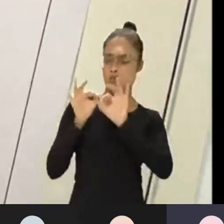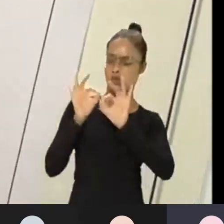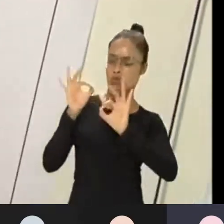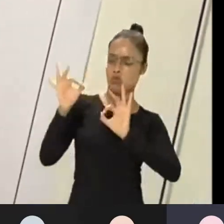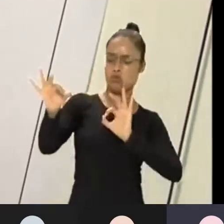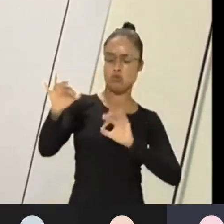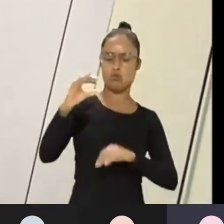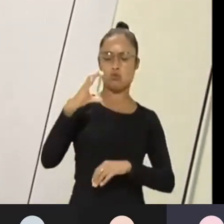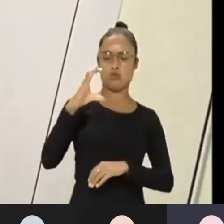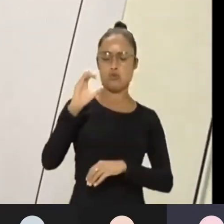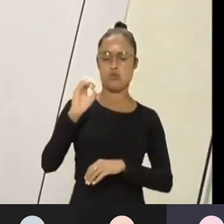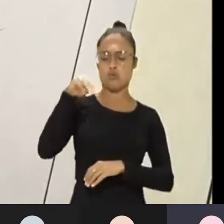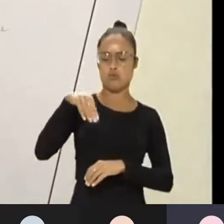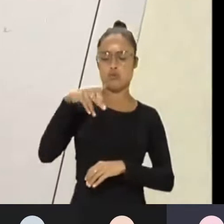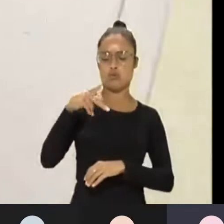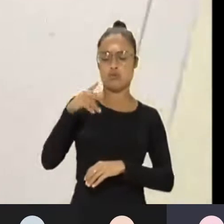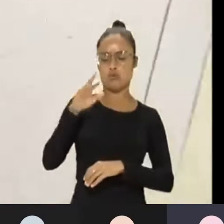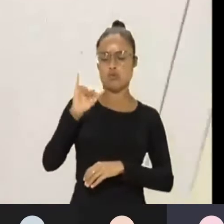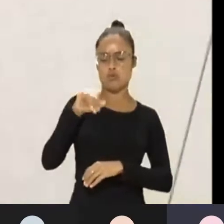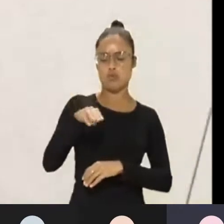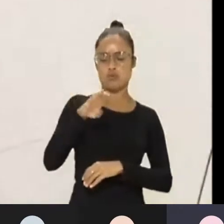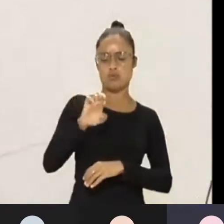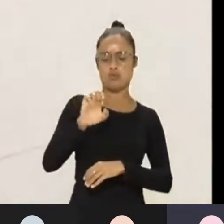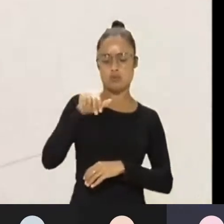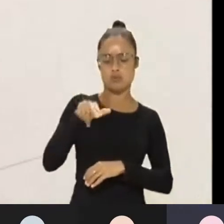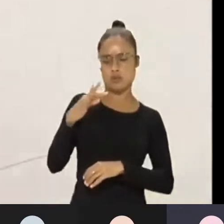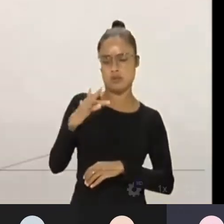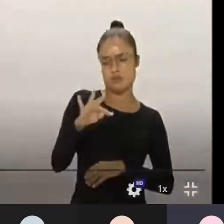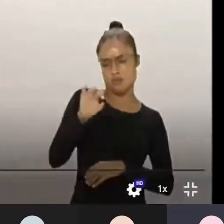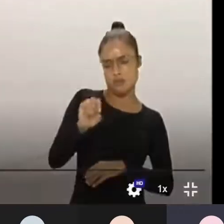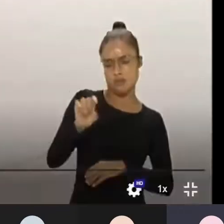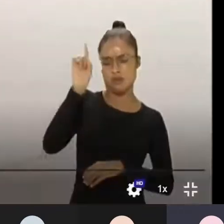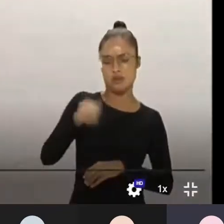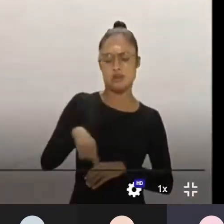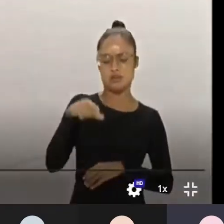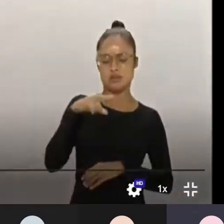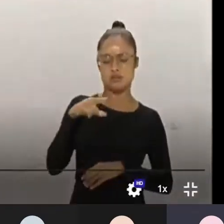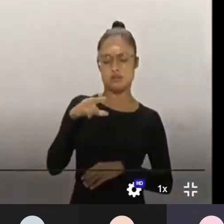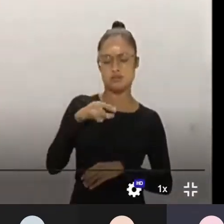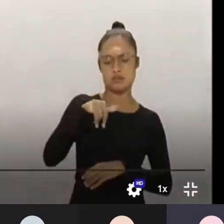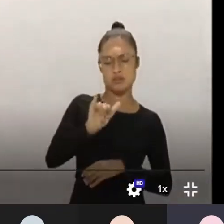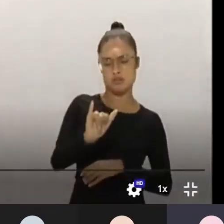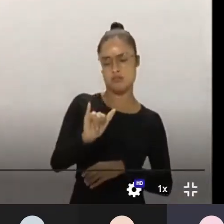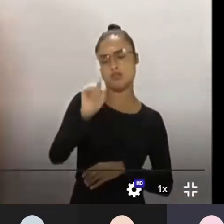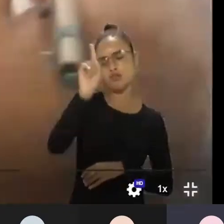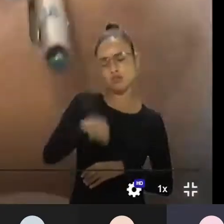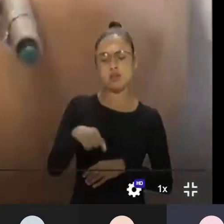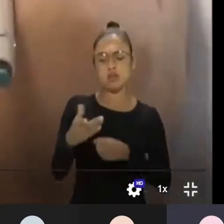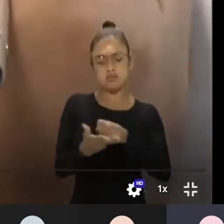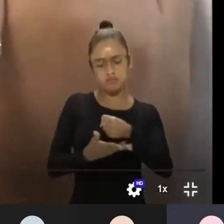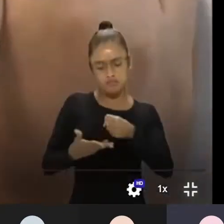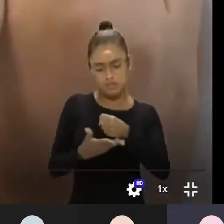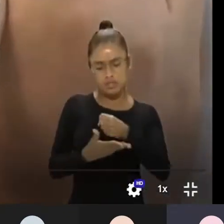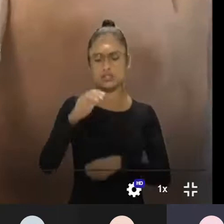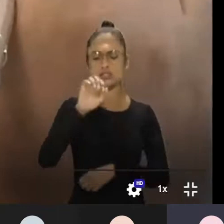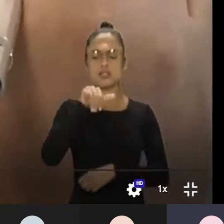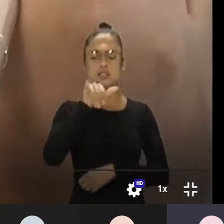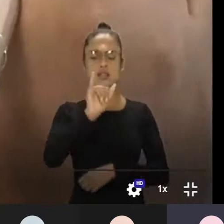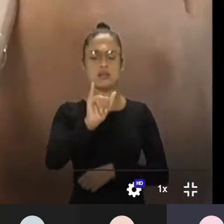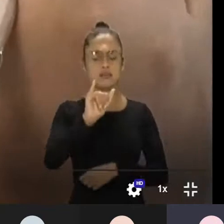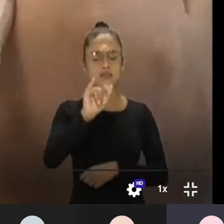você considerar o prolongamento, esse eixo aqui seria o eixo Y. E esse